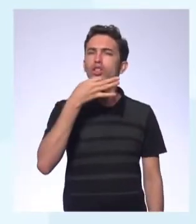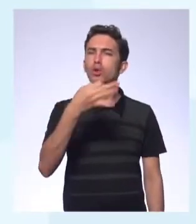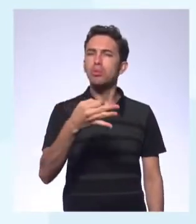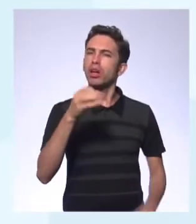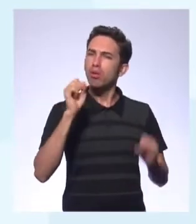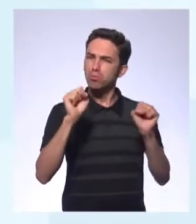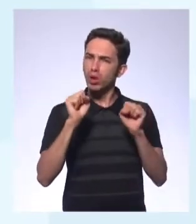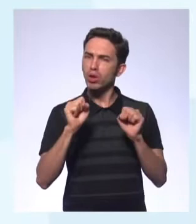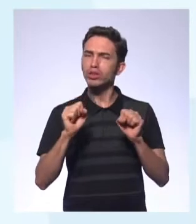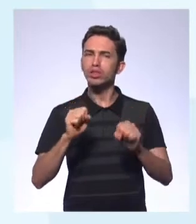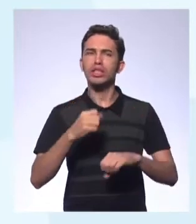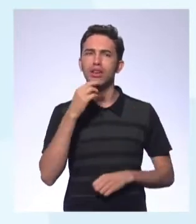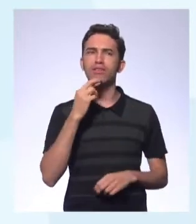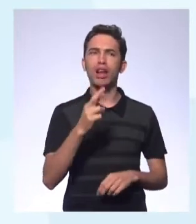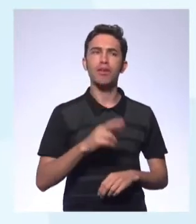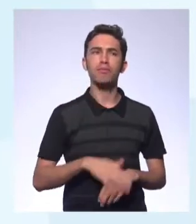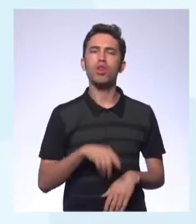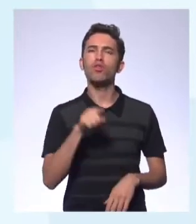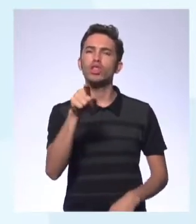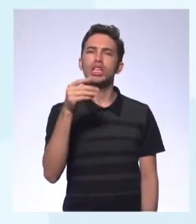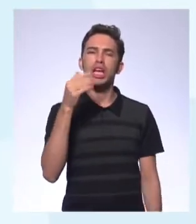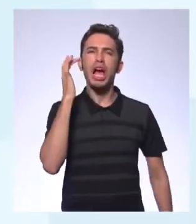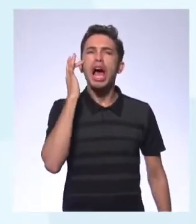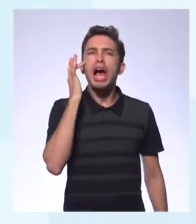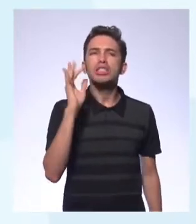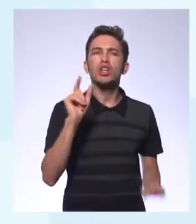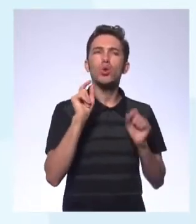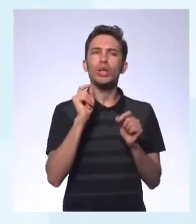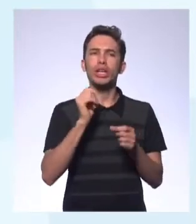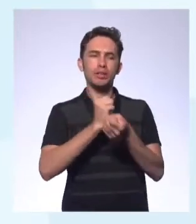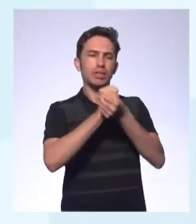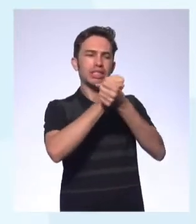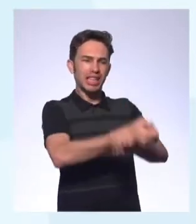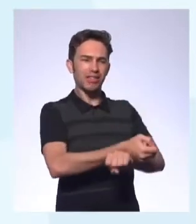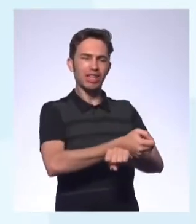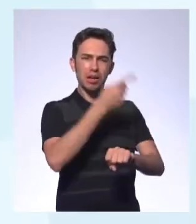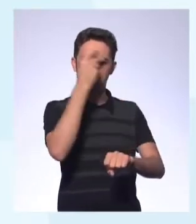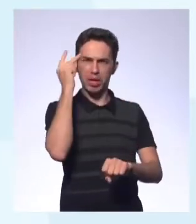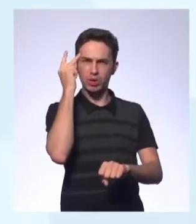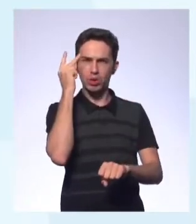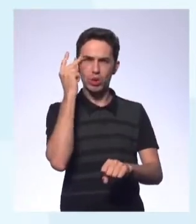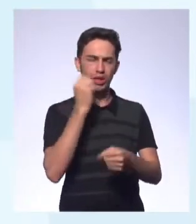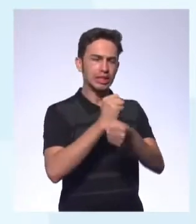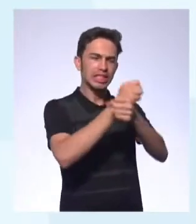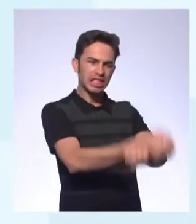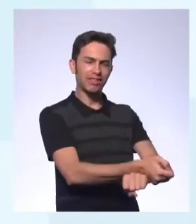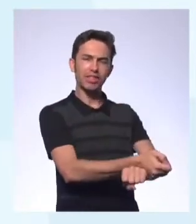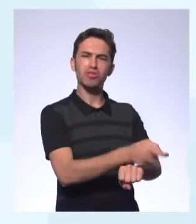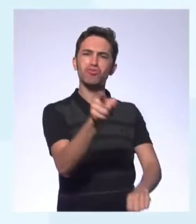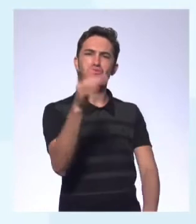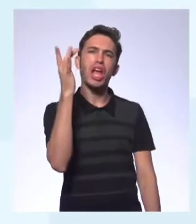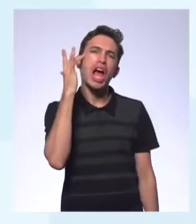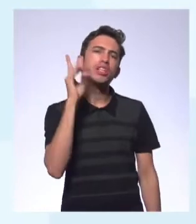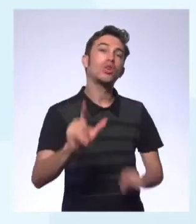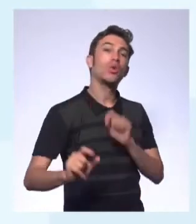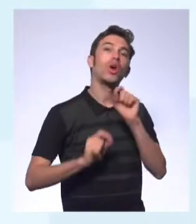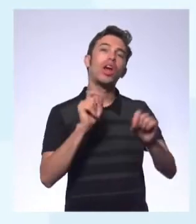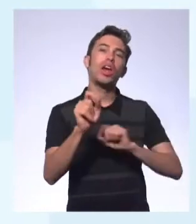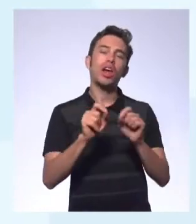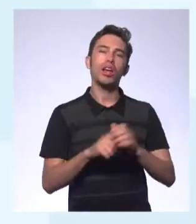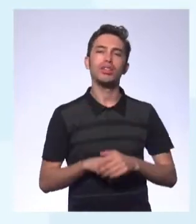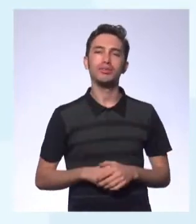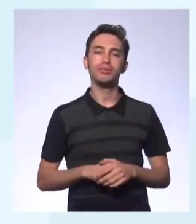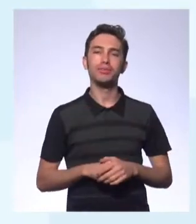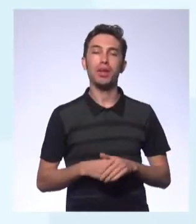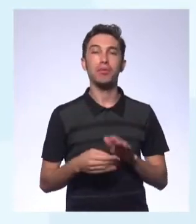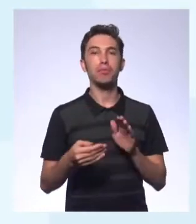opinião. Qual a sua opinião sobre a escravização de pessoas? Qual é a sua opinião sobre isso?